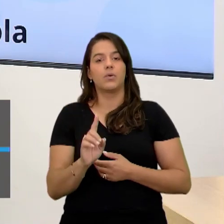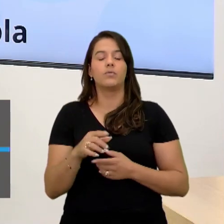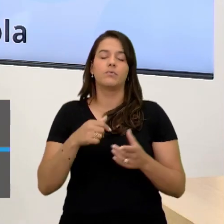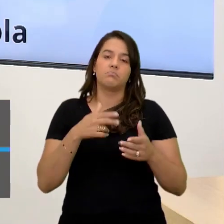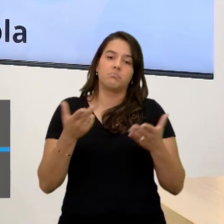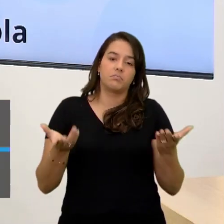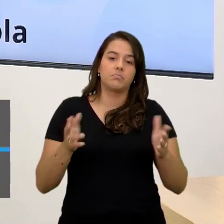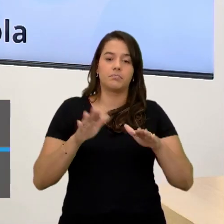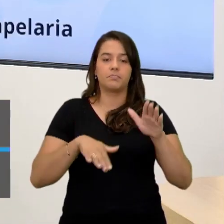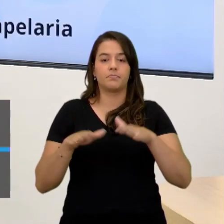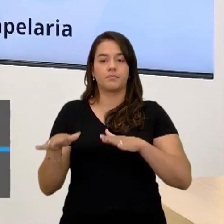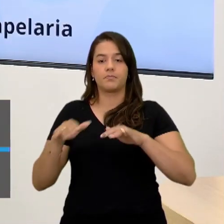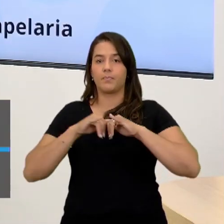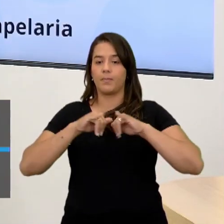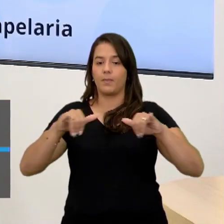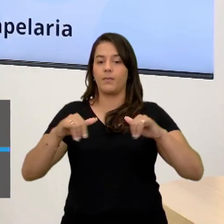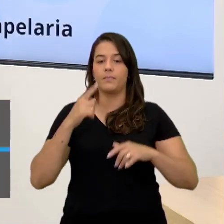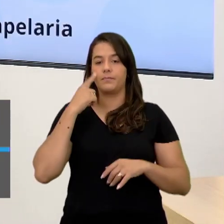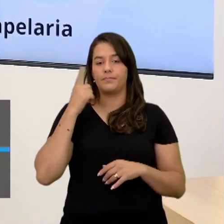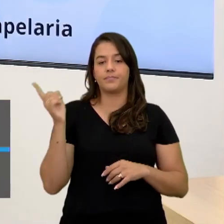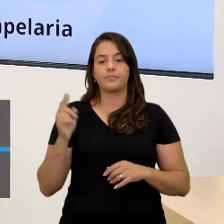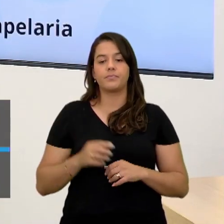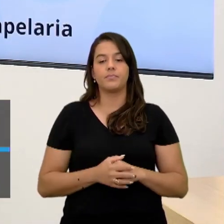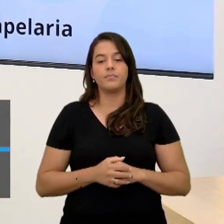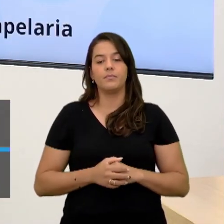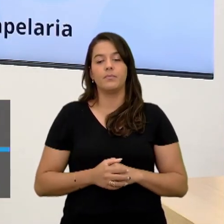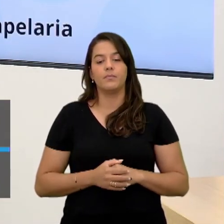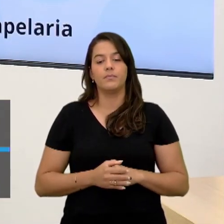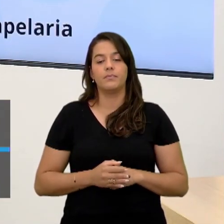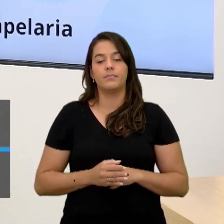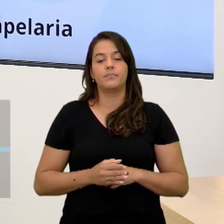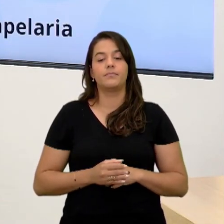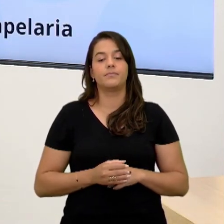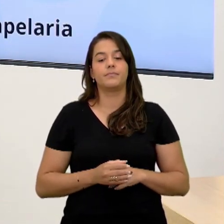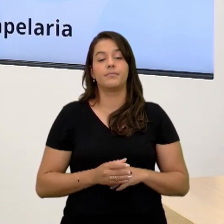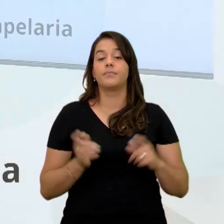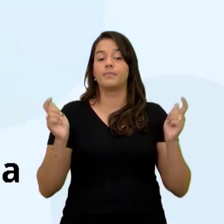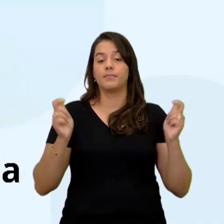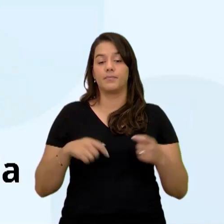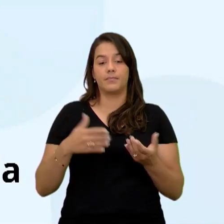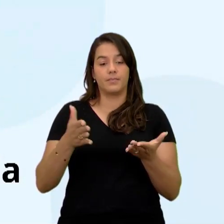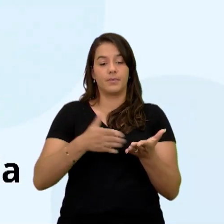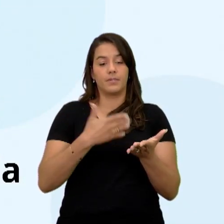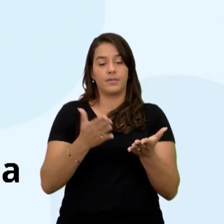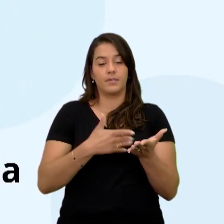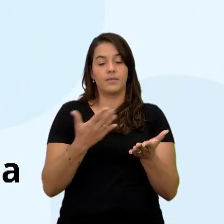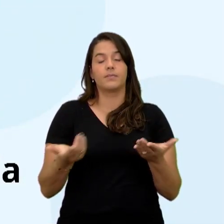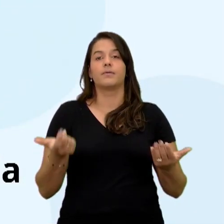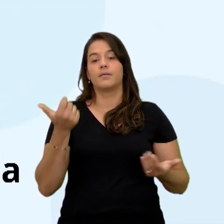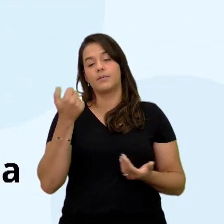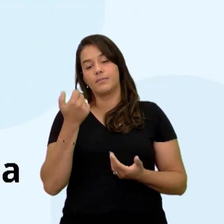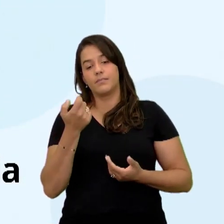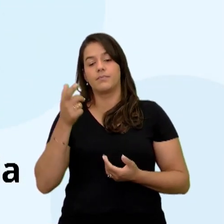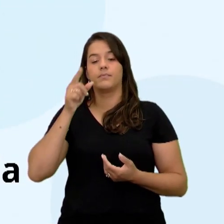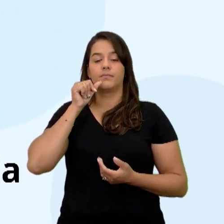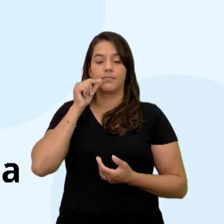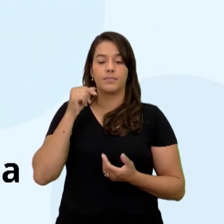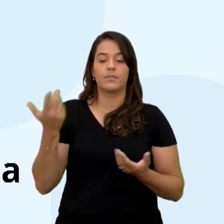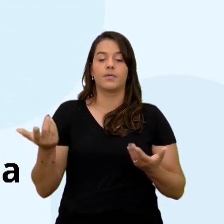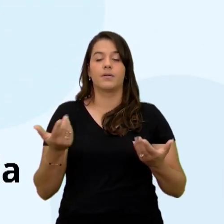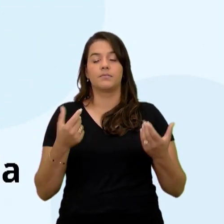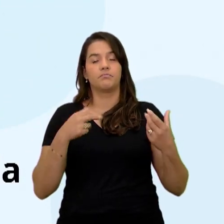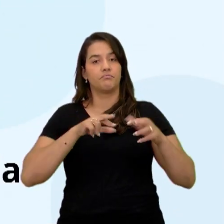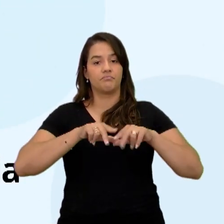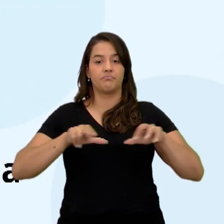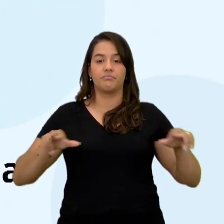disso que estão falando nessa notícia, tá bom? Recursos não digitais que ainda podemos utilizar. Claro, caderno, lápis, materiais de papelaria,